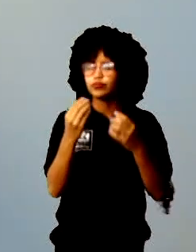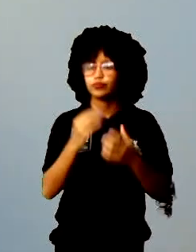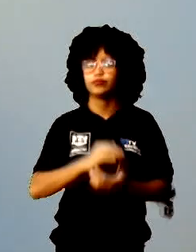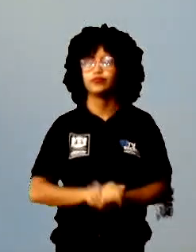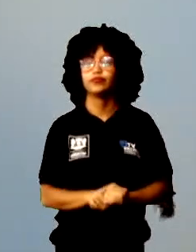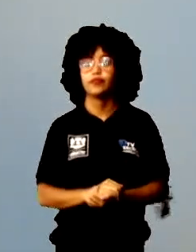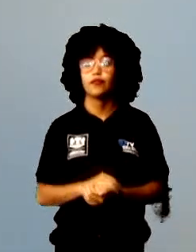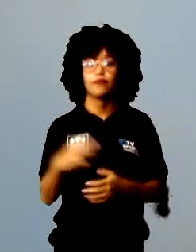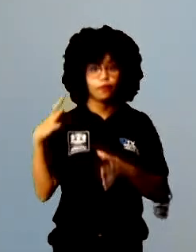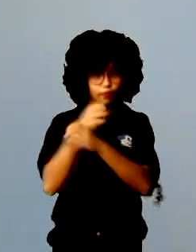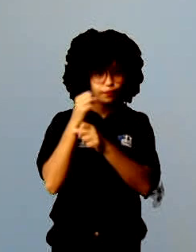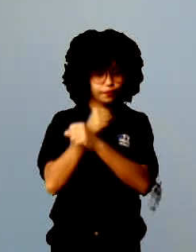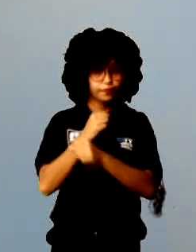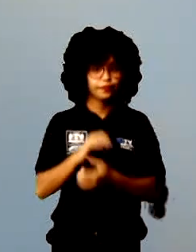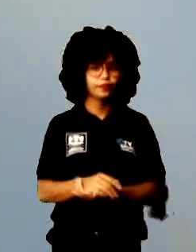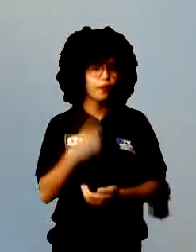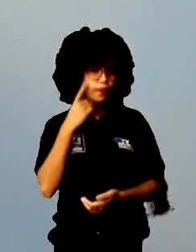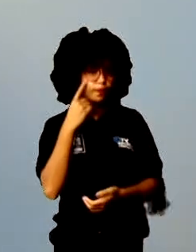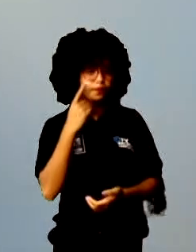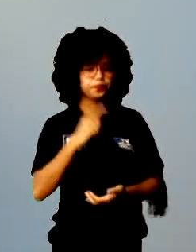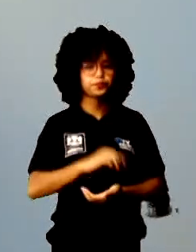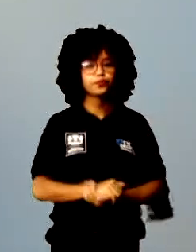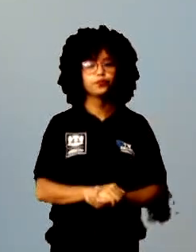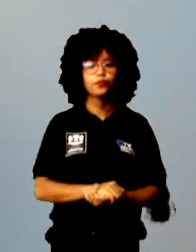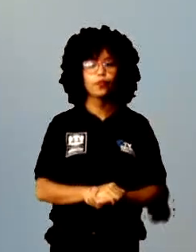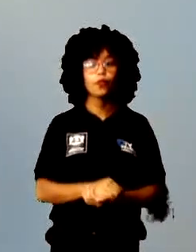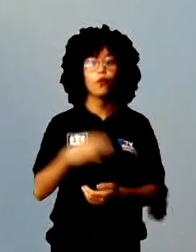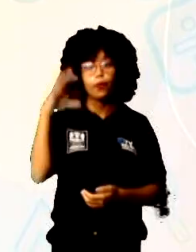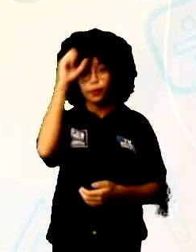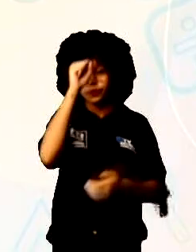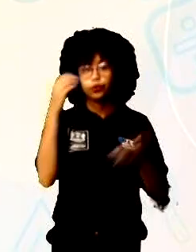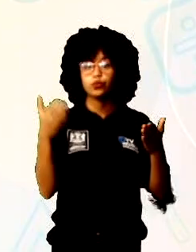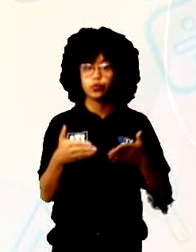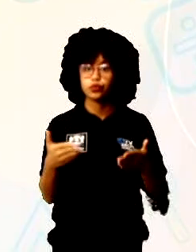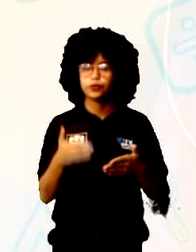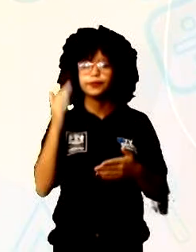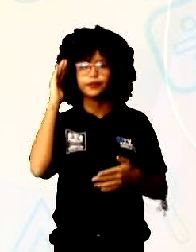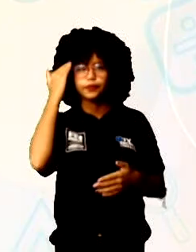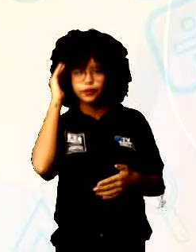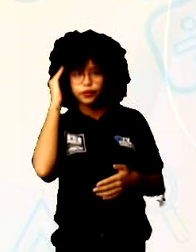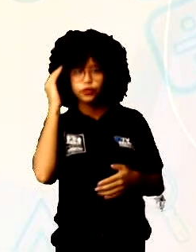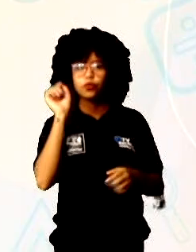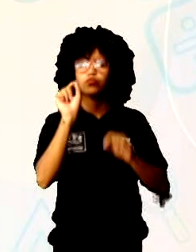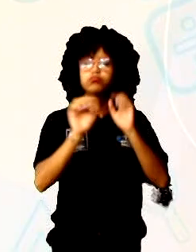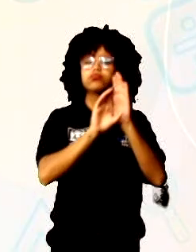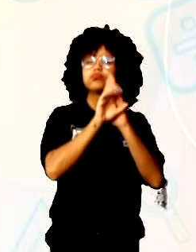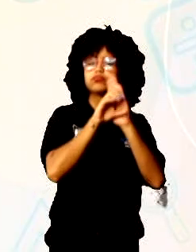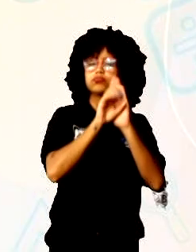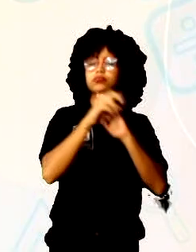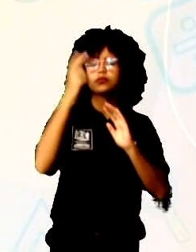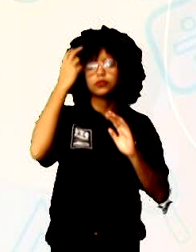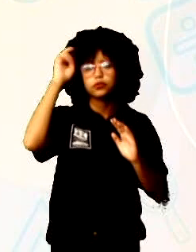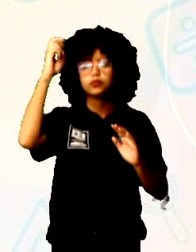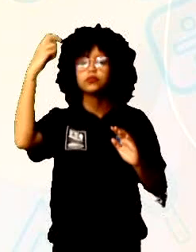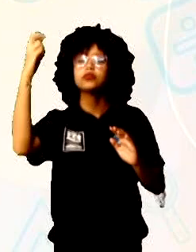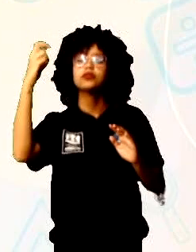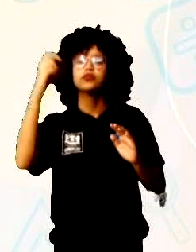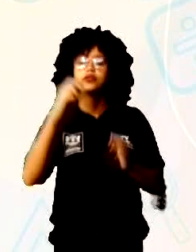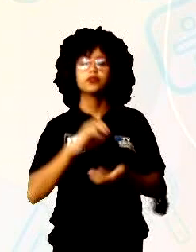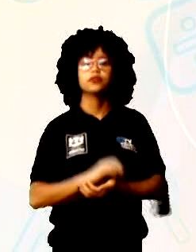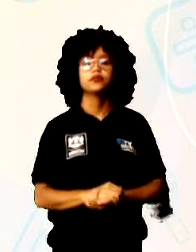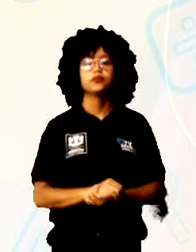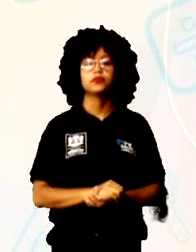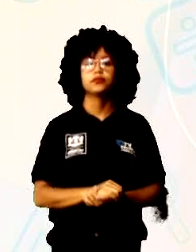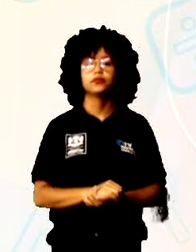vamos revisar ver só ver o que aprendemos hoje a gente comprei meu o conceito de patrimônio não